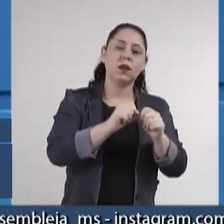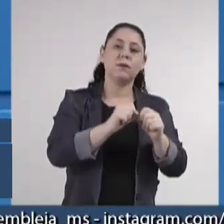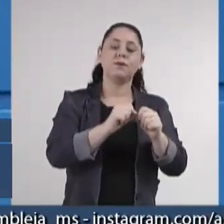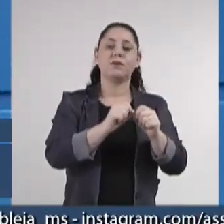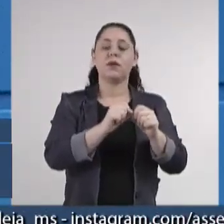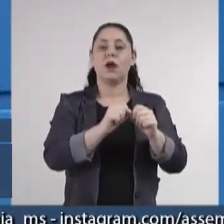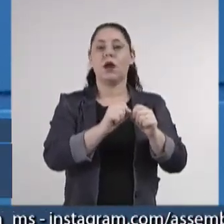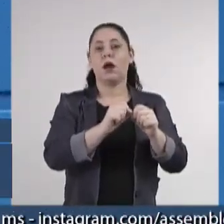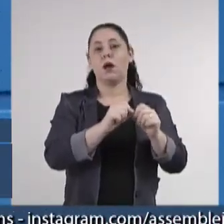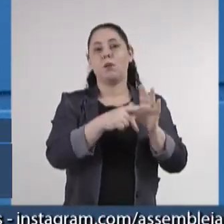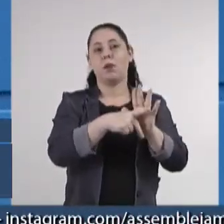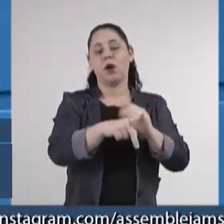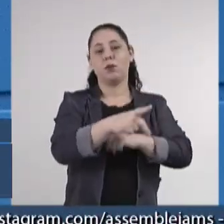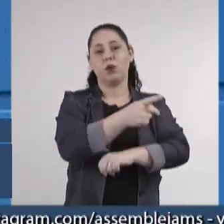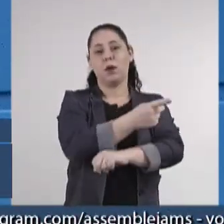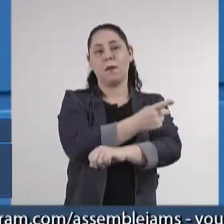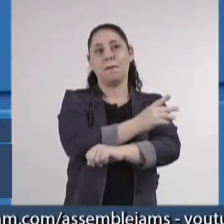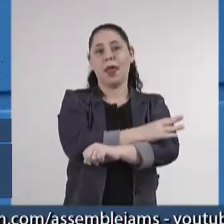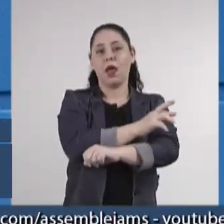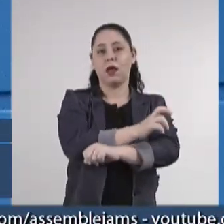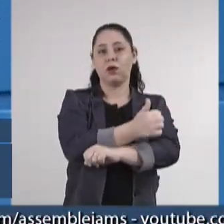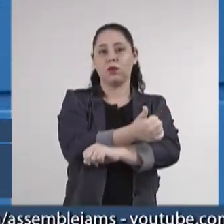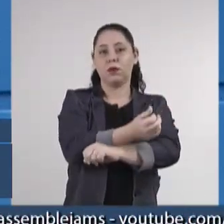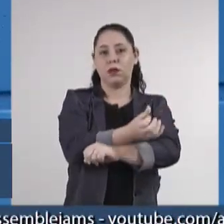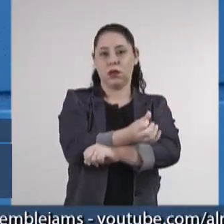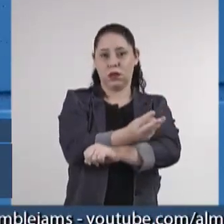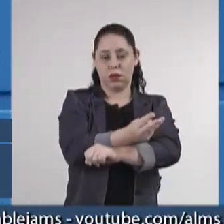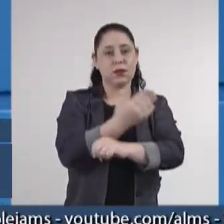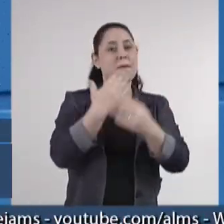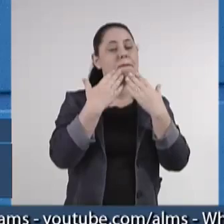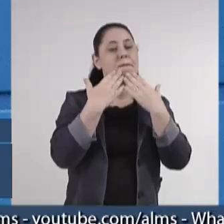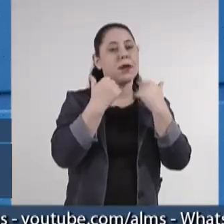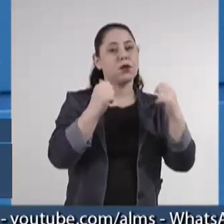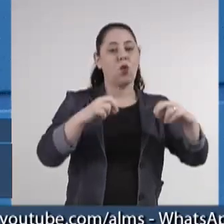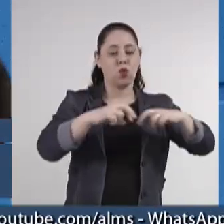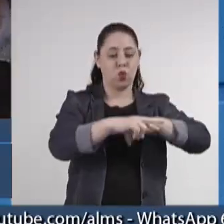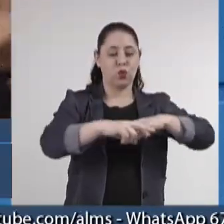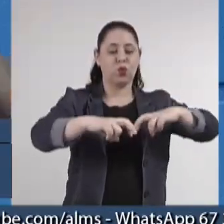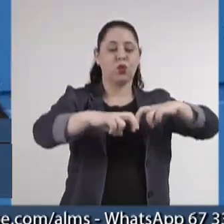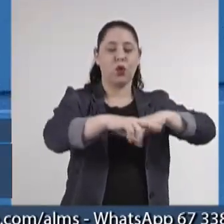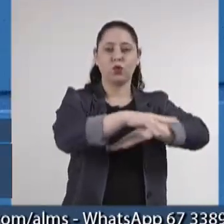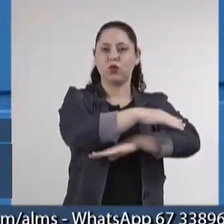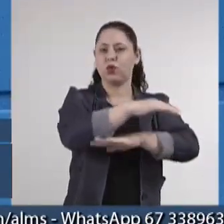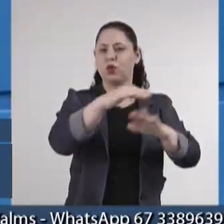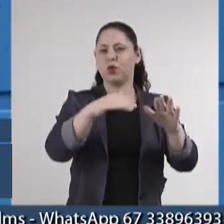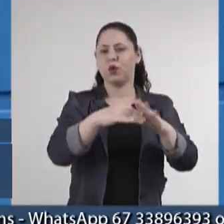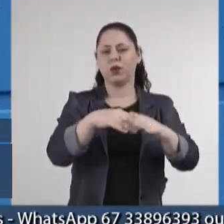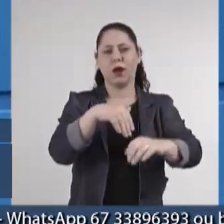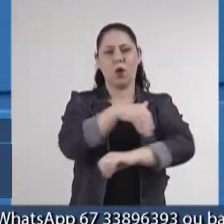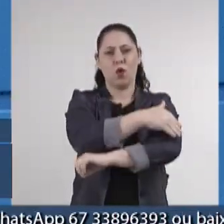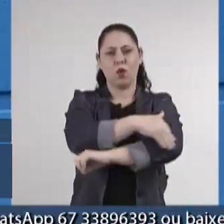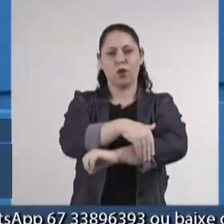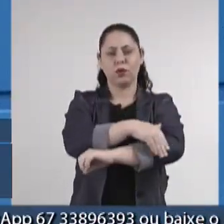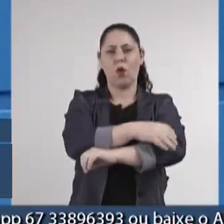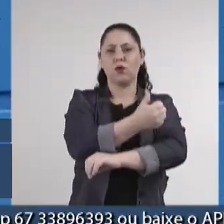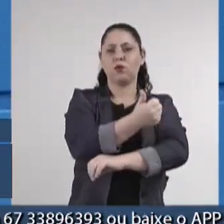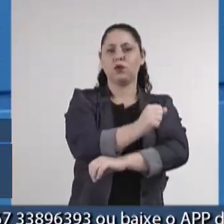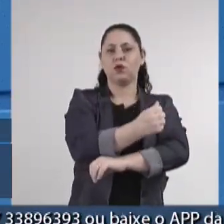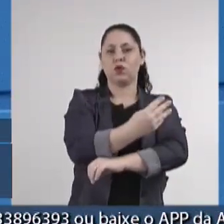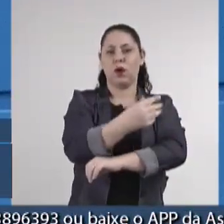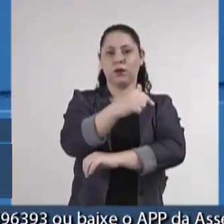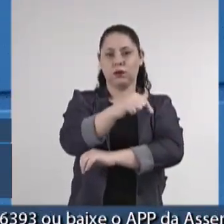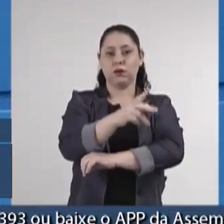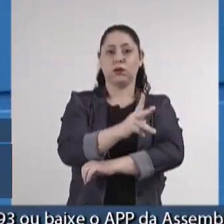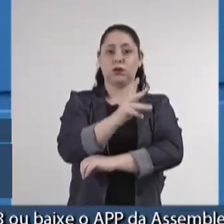caso específico da 163, era conquistar a melhoria através da duplicação de toda a rodovia nos seus